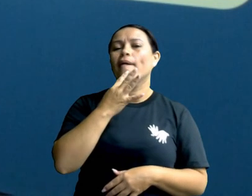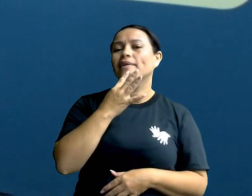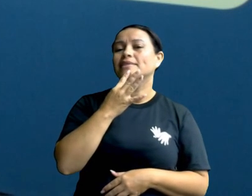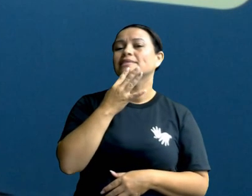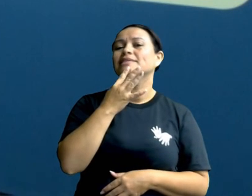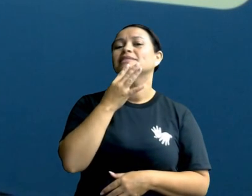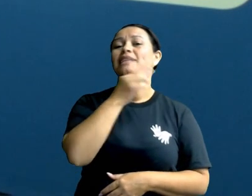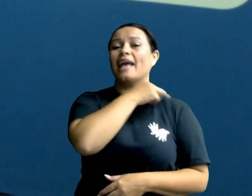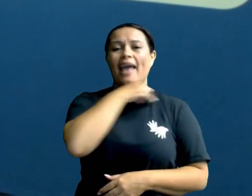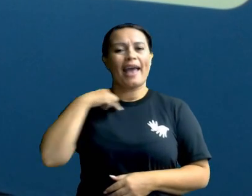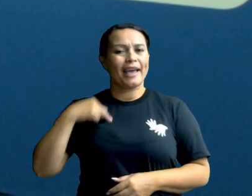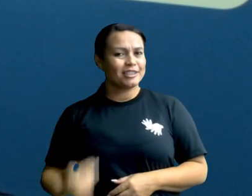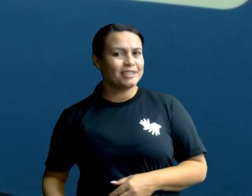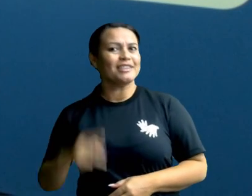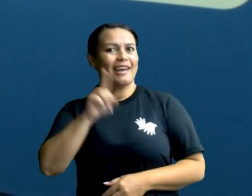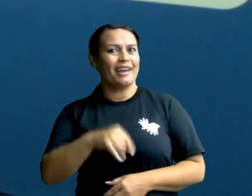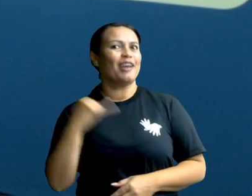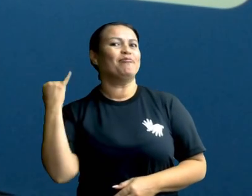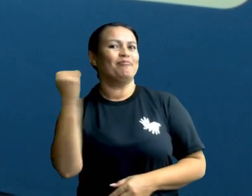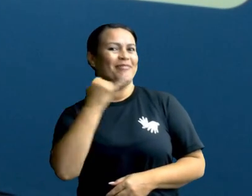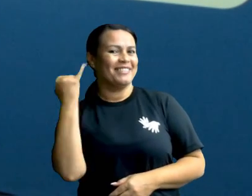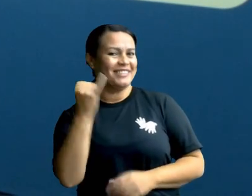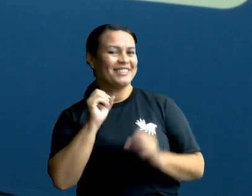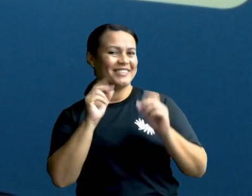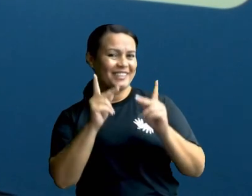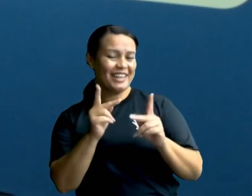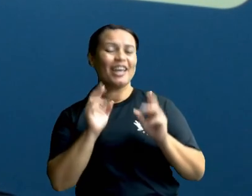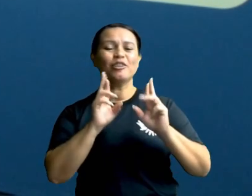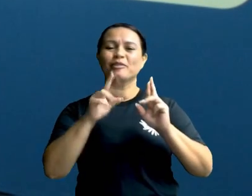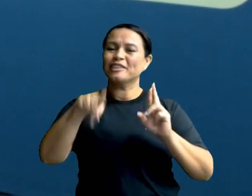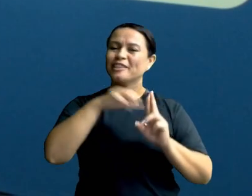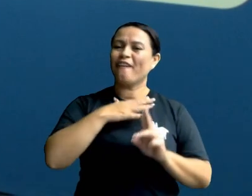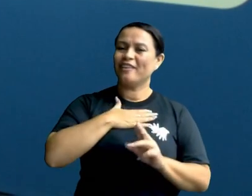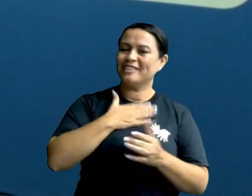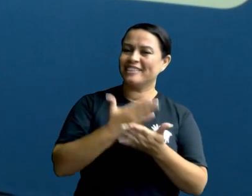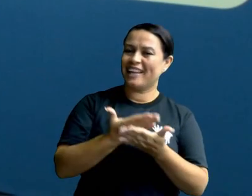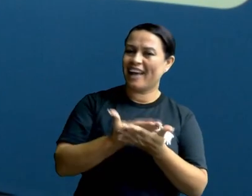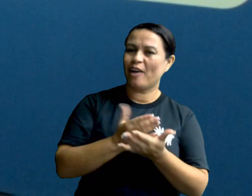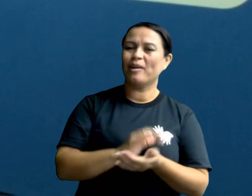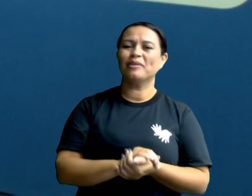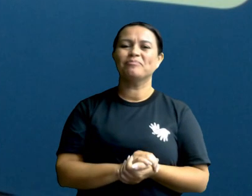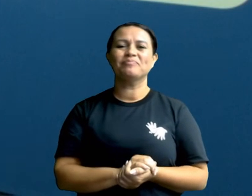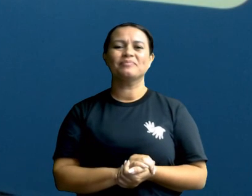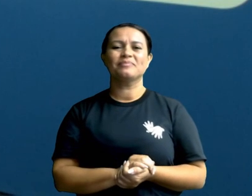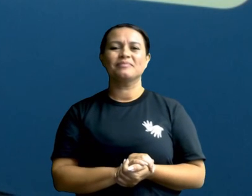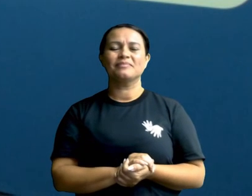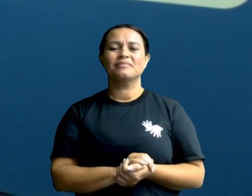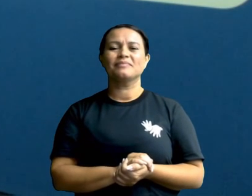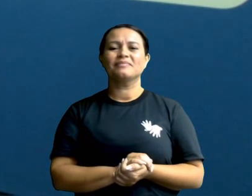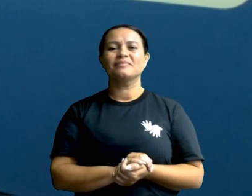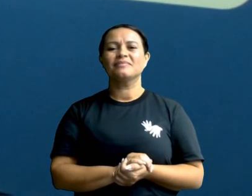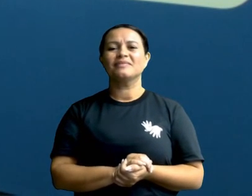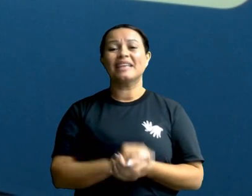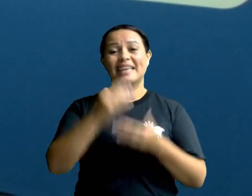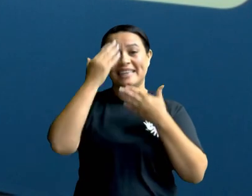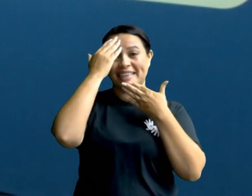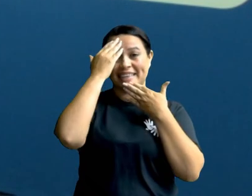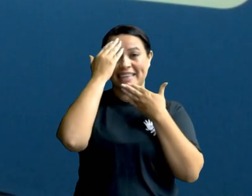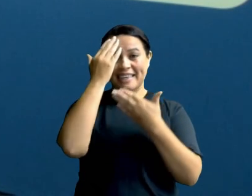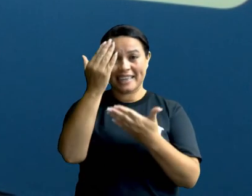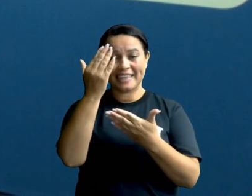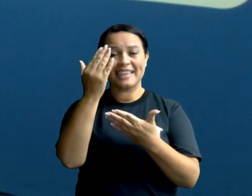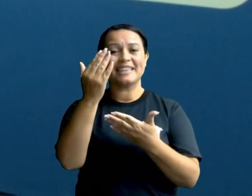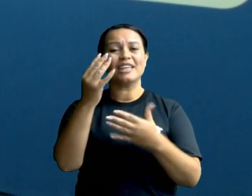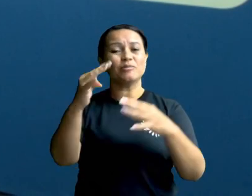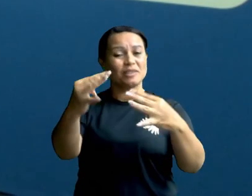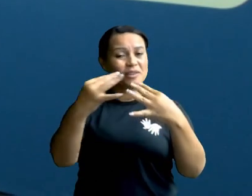a China é fundamental, ok? Eu espero que tenham gostado da aula, né, e agradeço